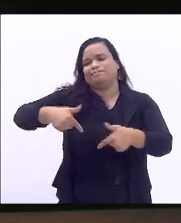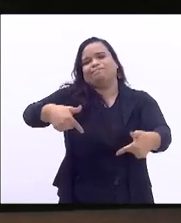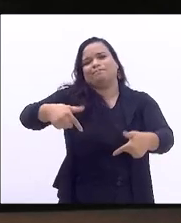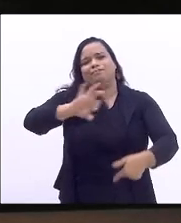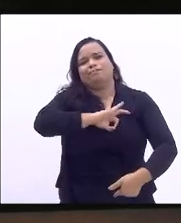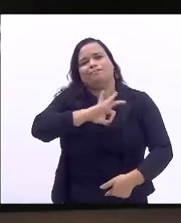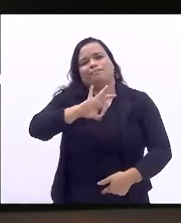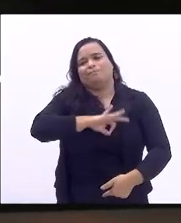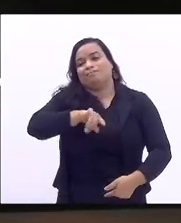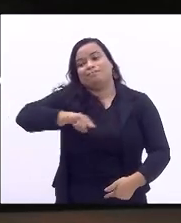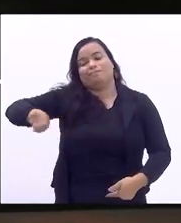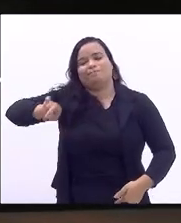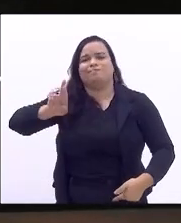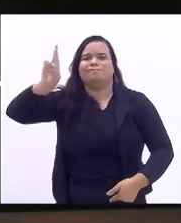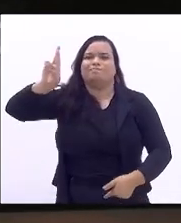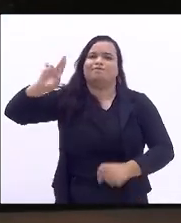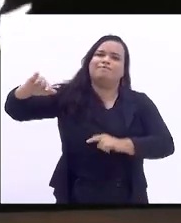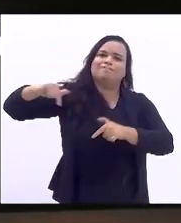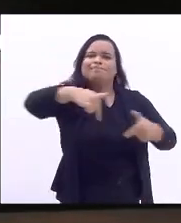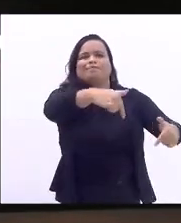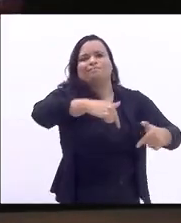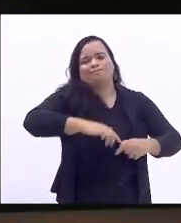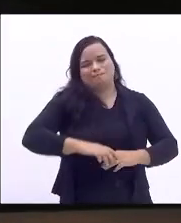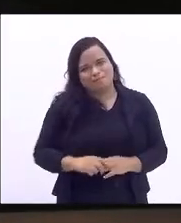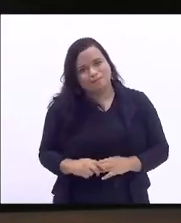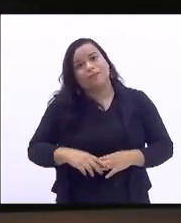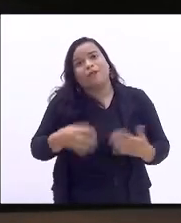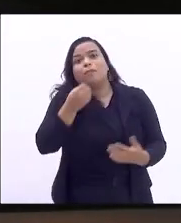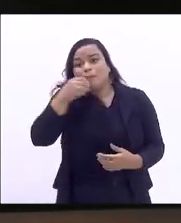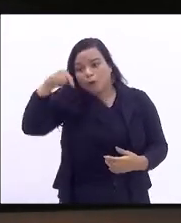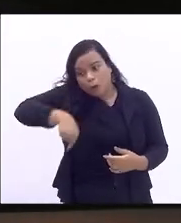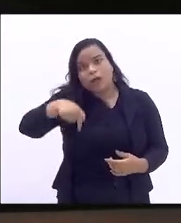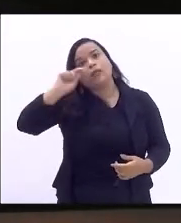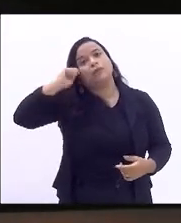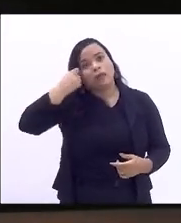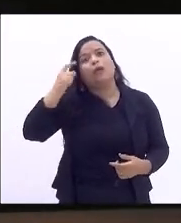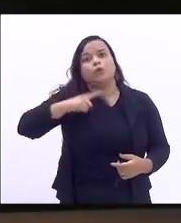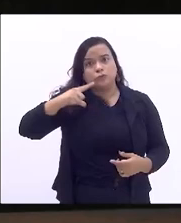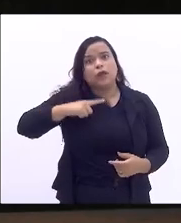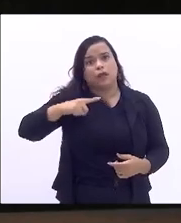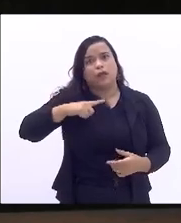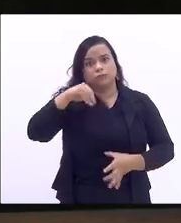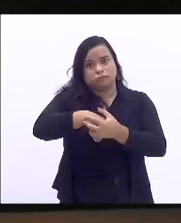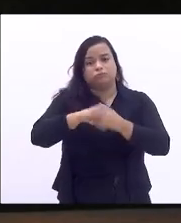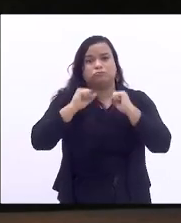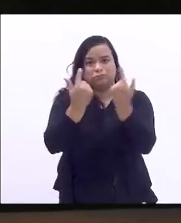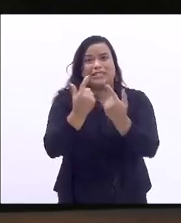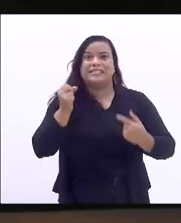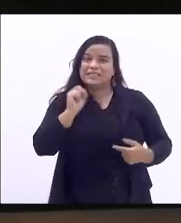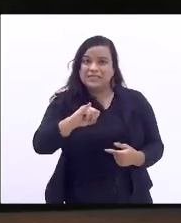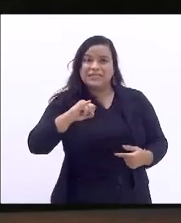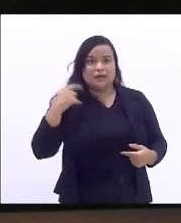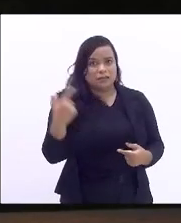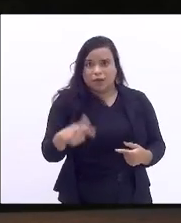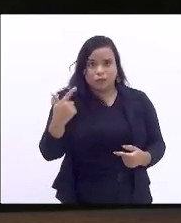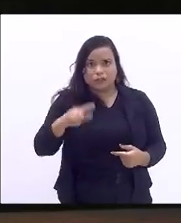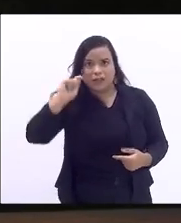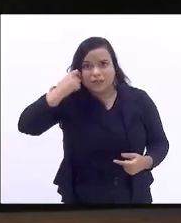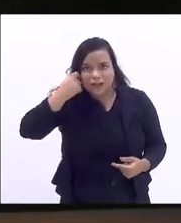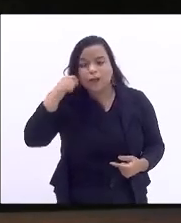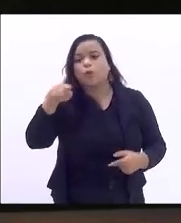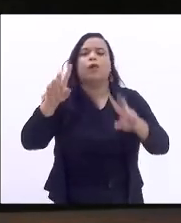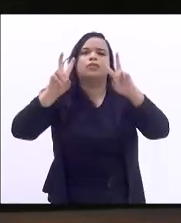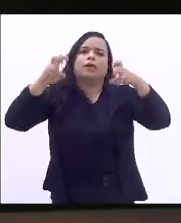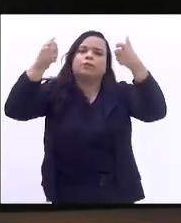policiais e Que bom que temos pessoas negras aqui porque se nós não estivéssemos aqui esse tema não e